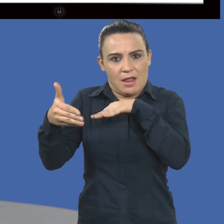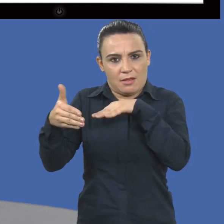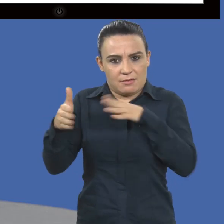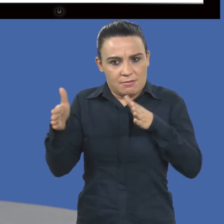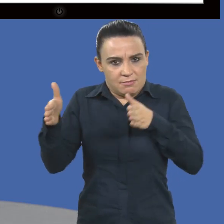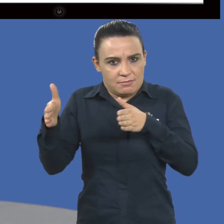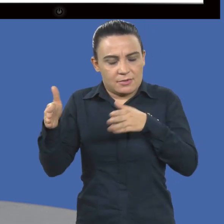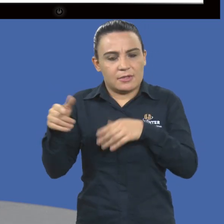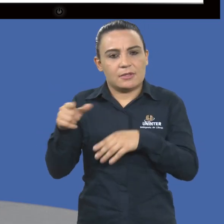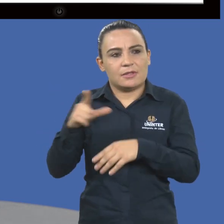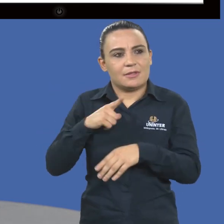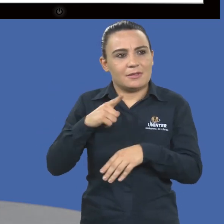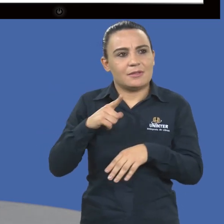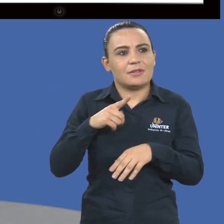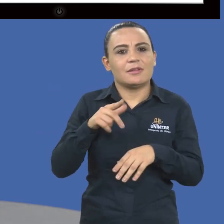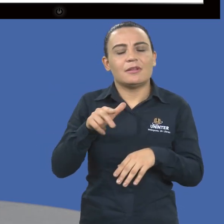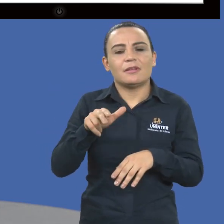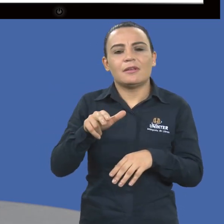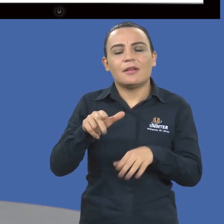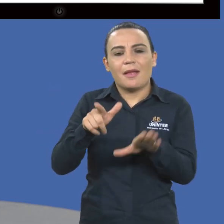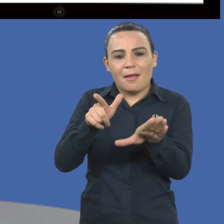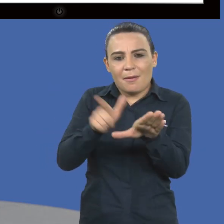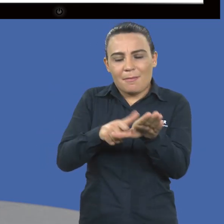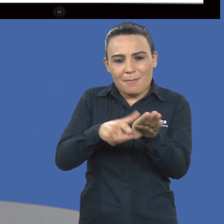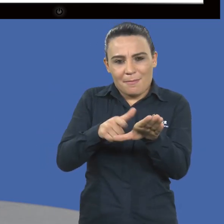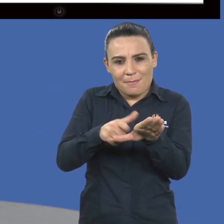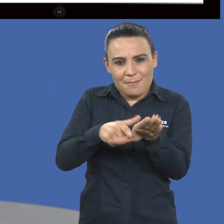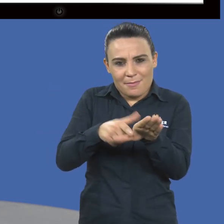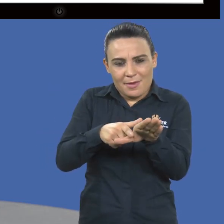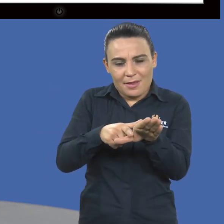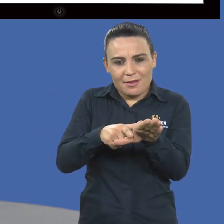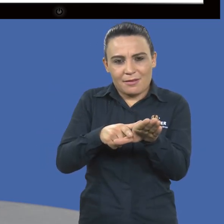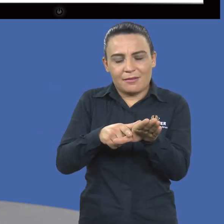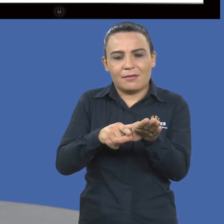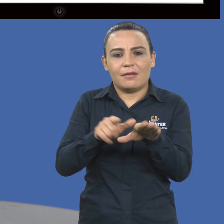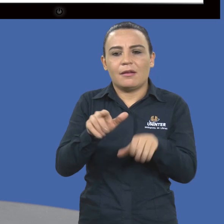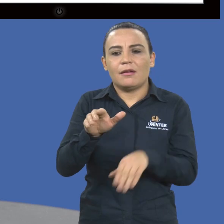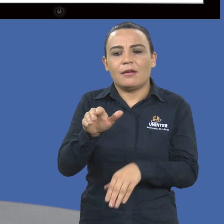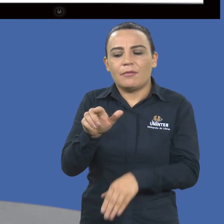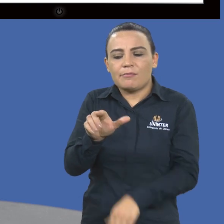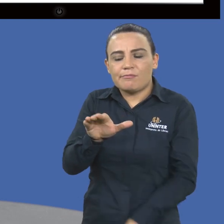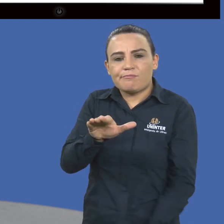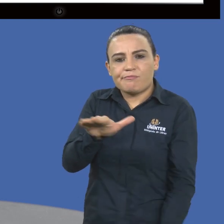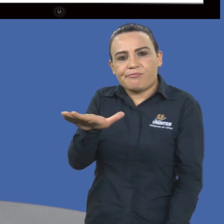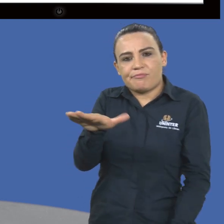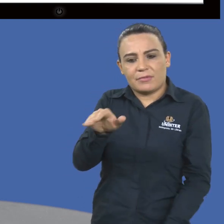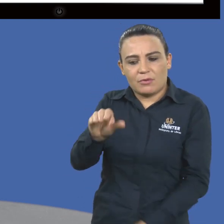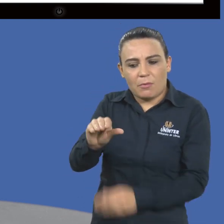um aumento no afastamento entre o primeiro e o segundo dedo do pé.